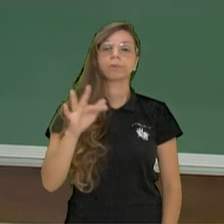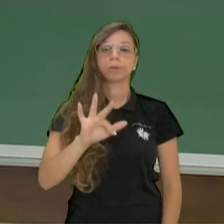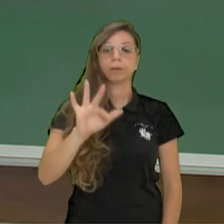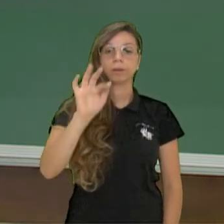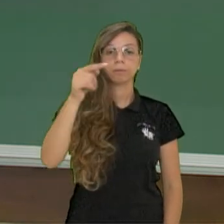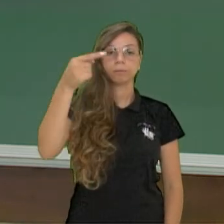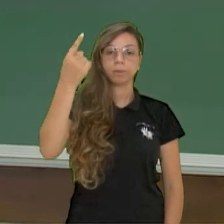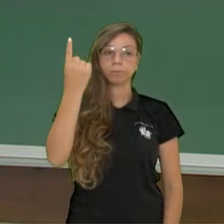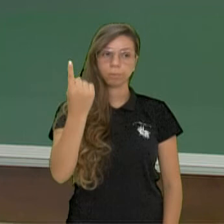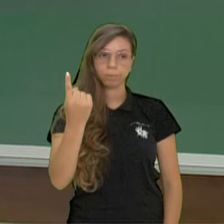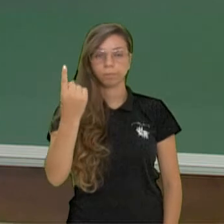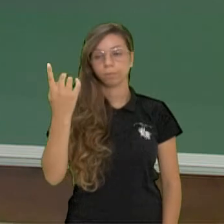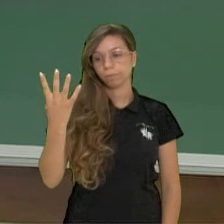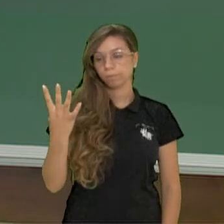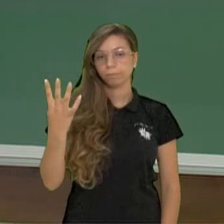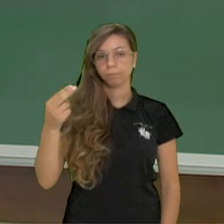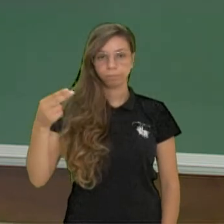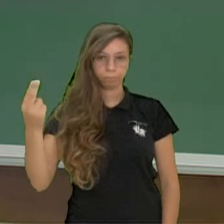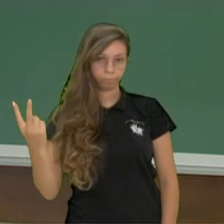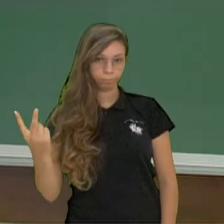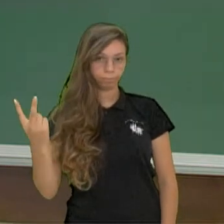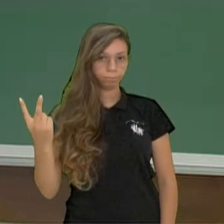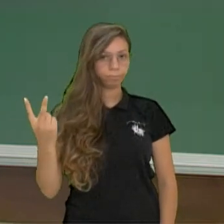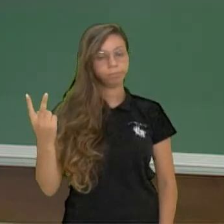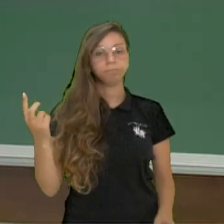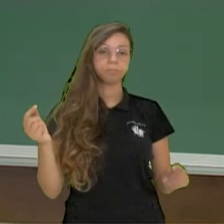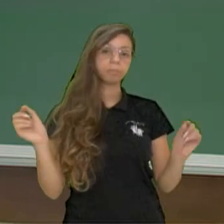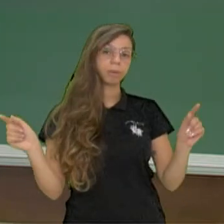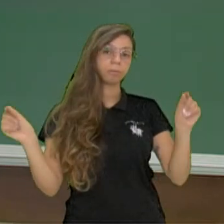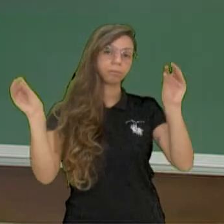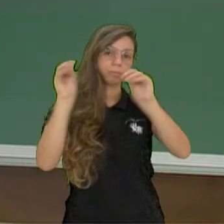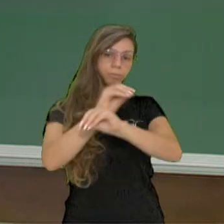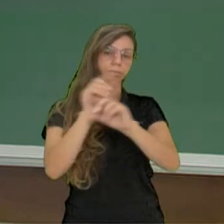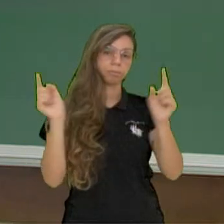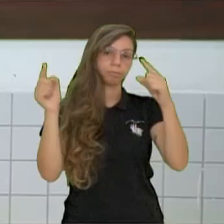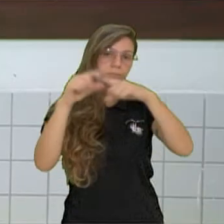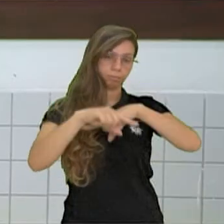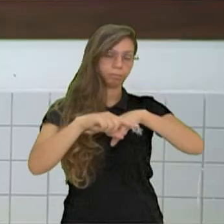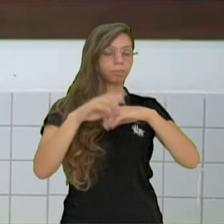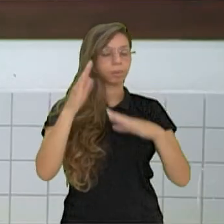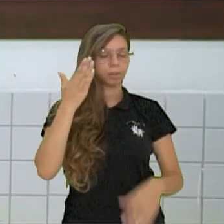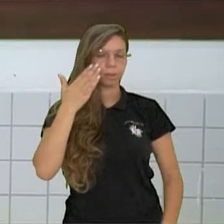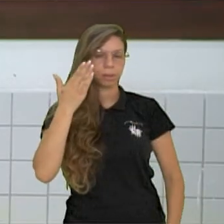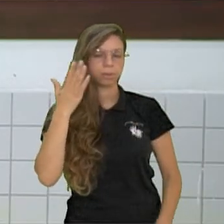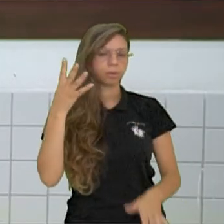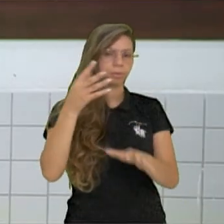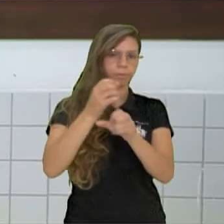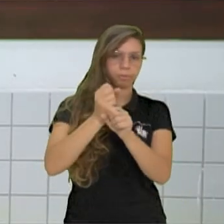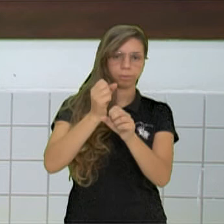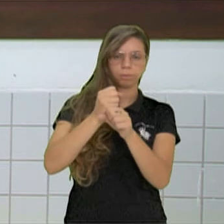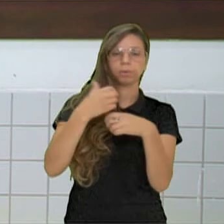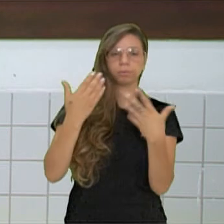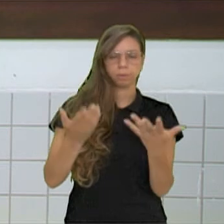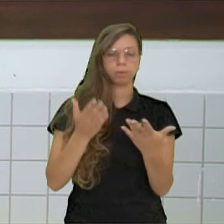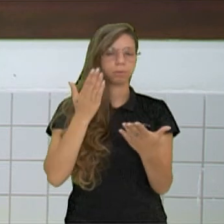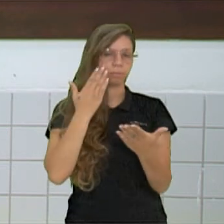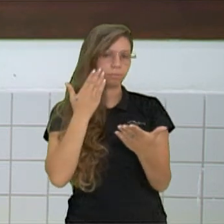podemos afirmar que as funções são inversas. Nesse caso, nós já tínhamos calculado a função inversa,